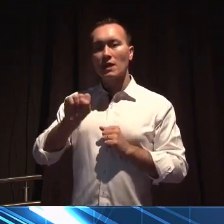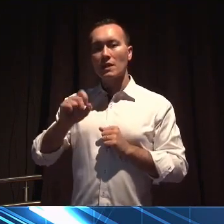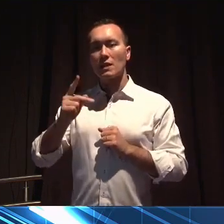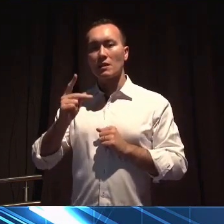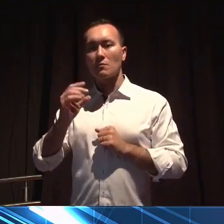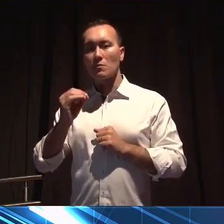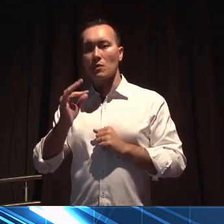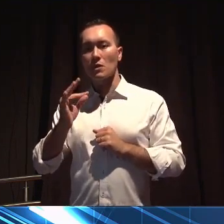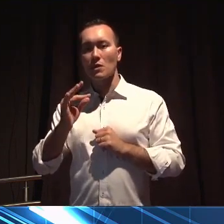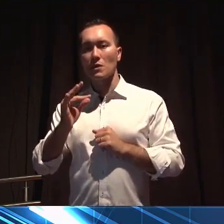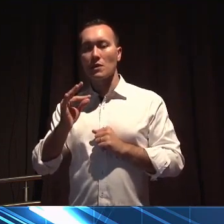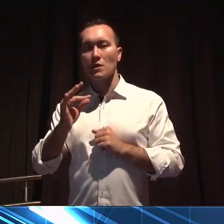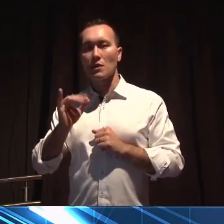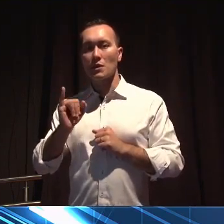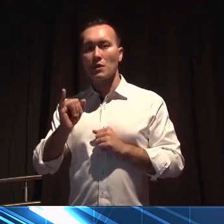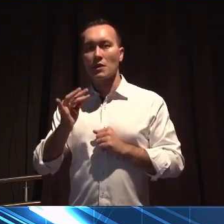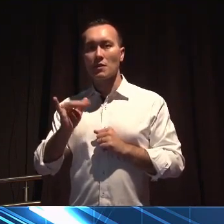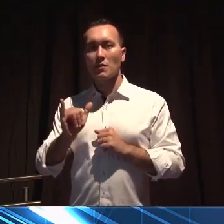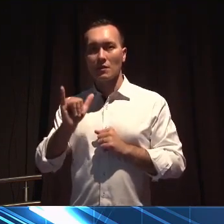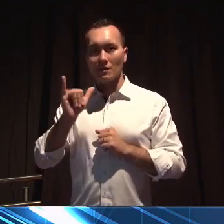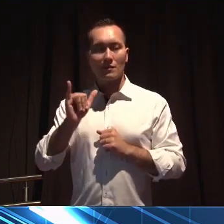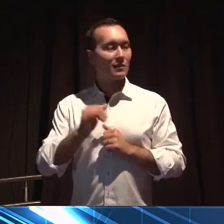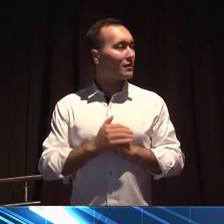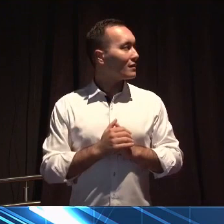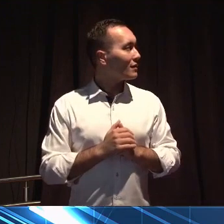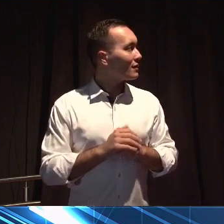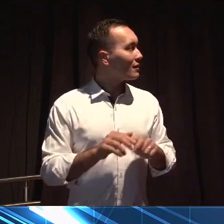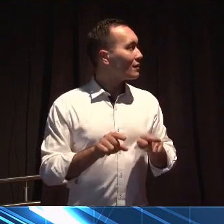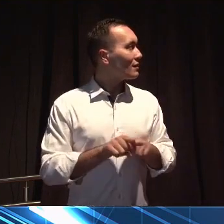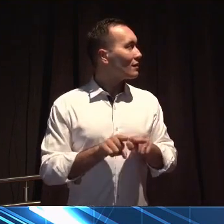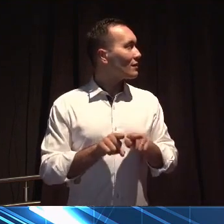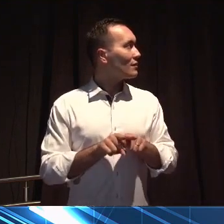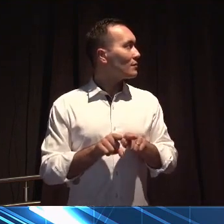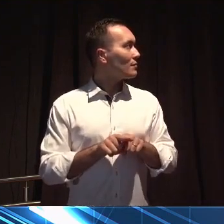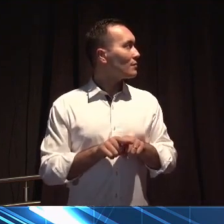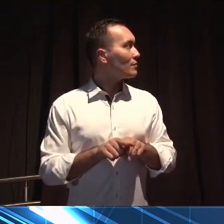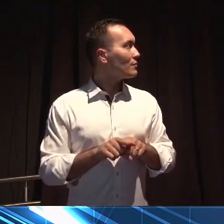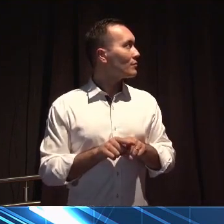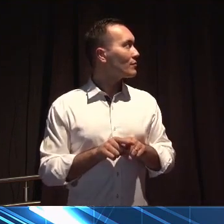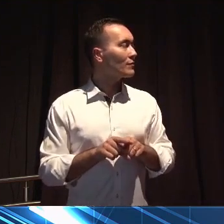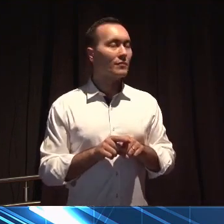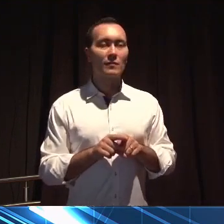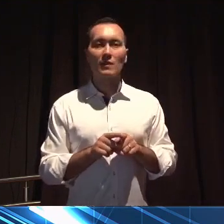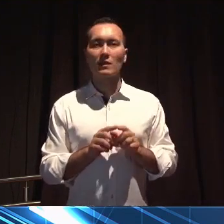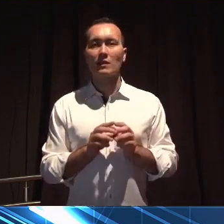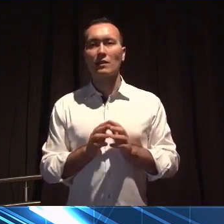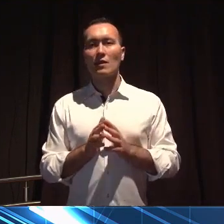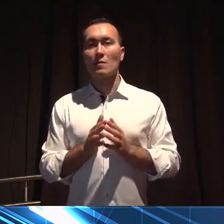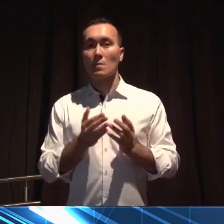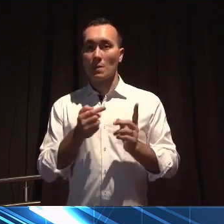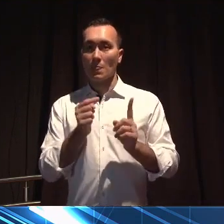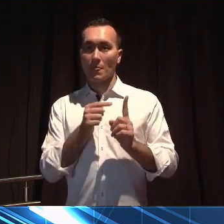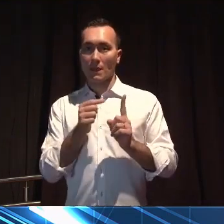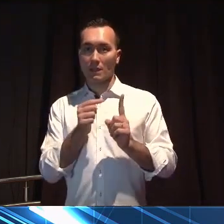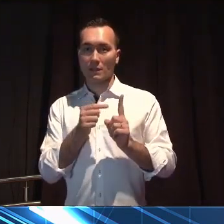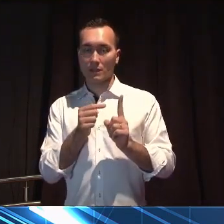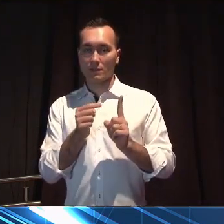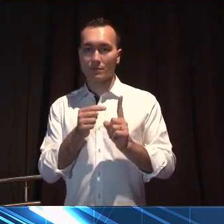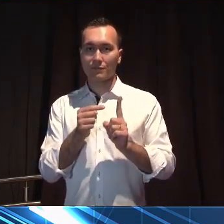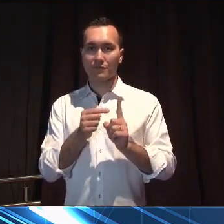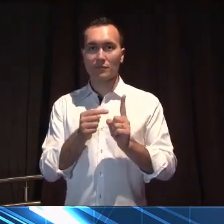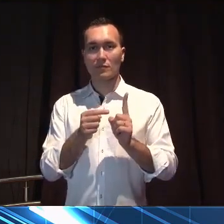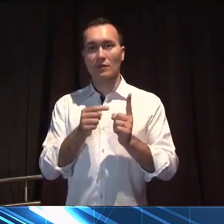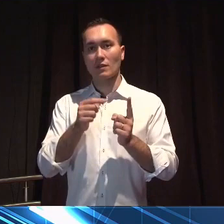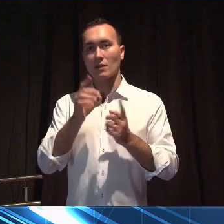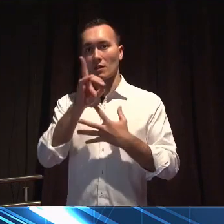Tesla, e elas não podem vazar dados entre elas. Mas a Lambda em si, ela não garante esse isolamento, né? Tipo, a